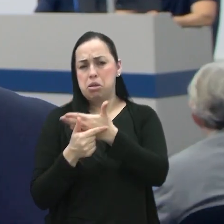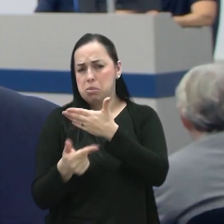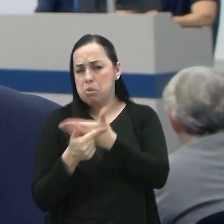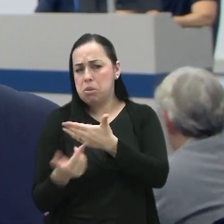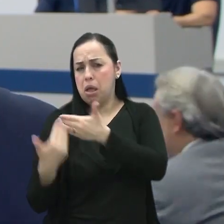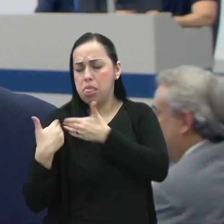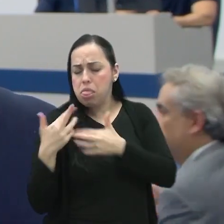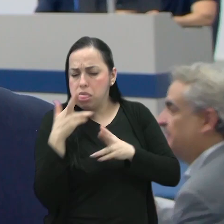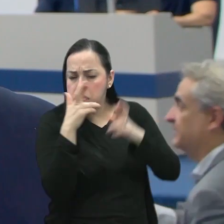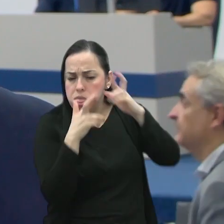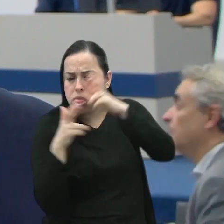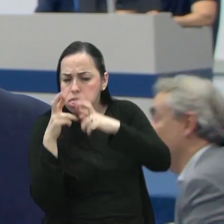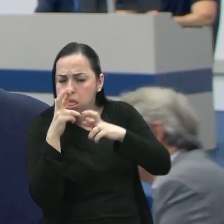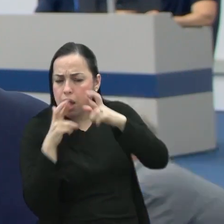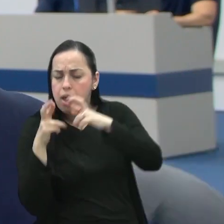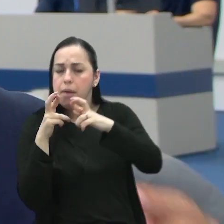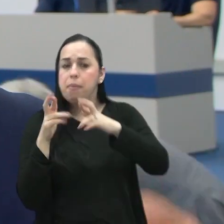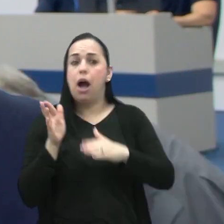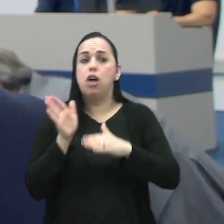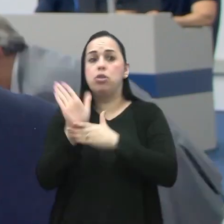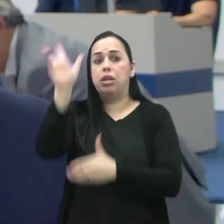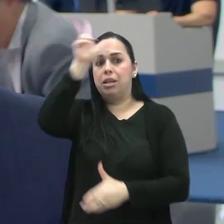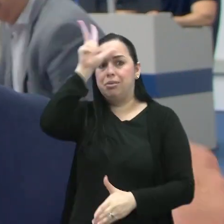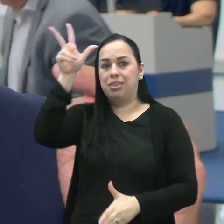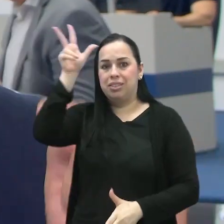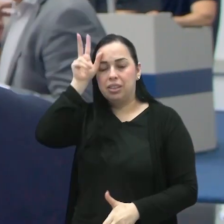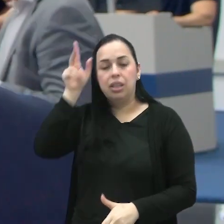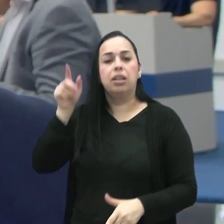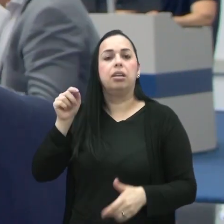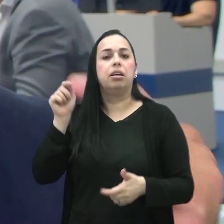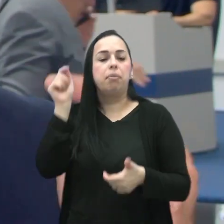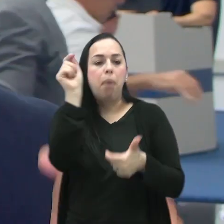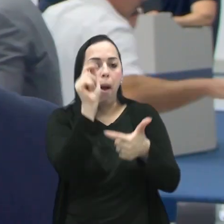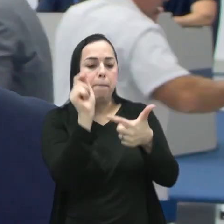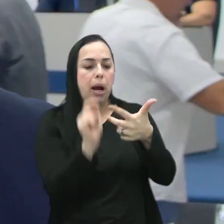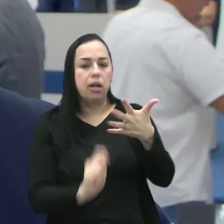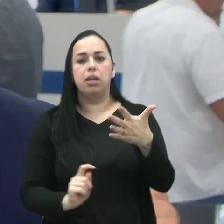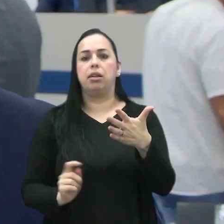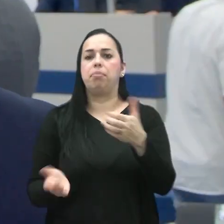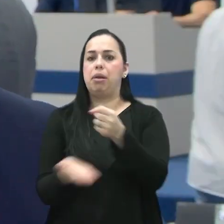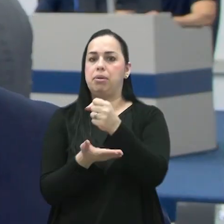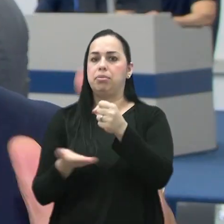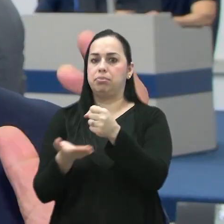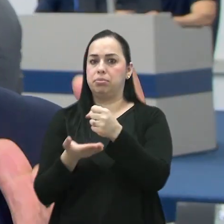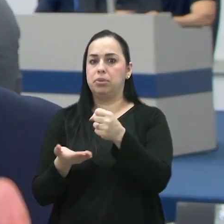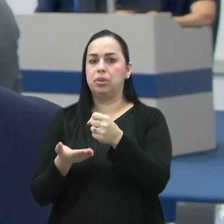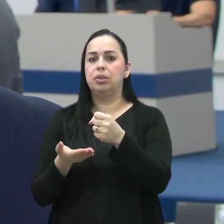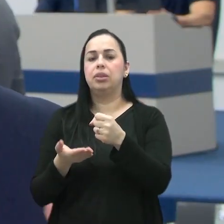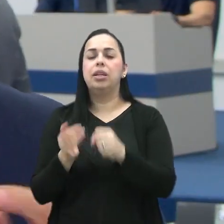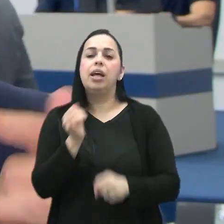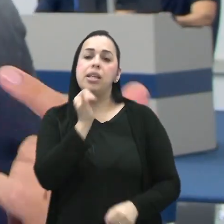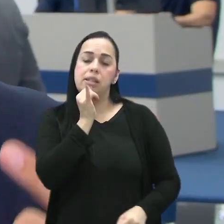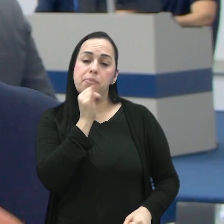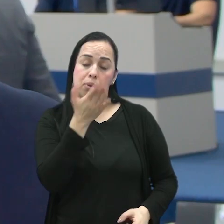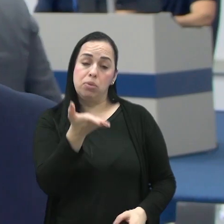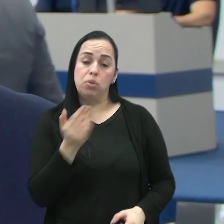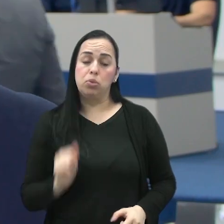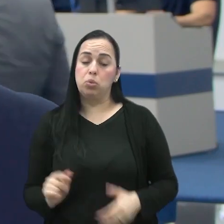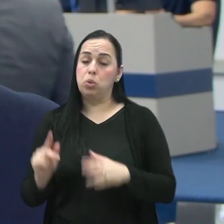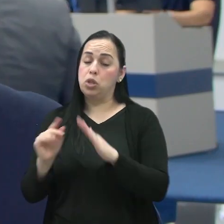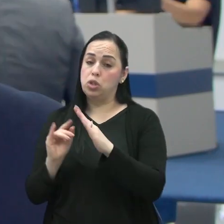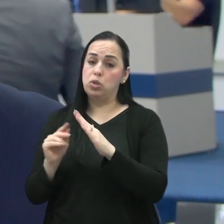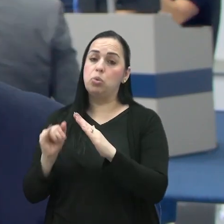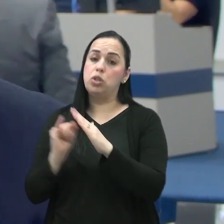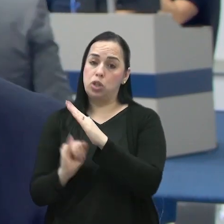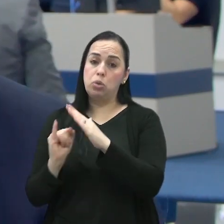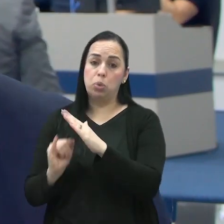atento do vereador, crítico do vereador, para que o executivo contemple as necessidades básicas para se sustentar, como, por exemplo, eu dei o